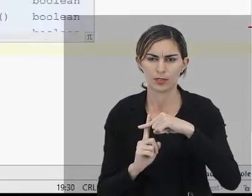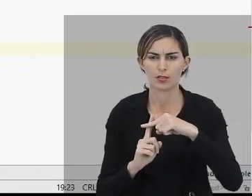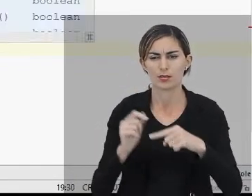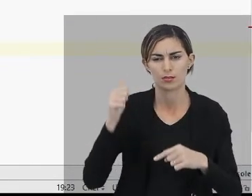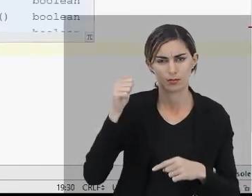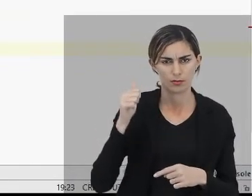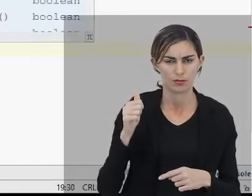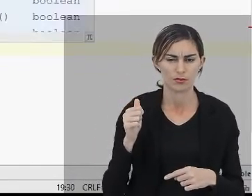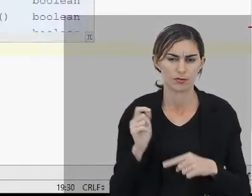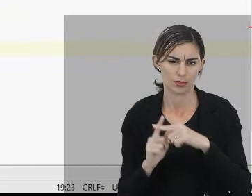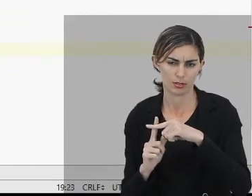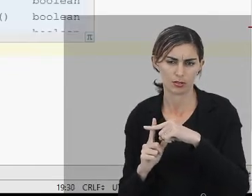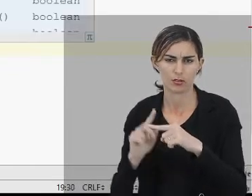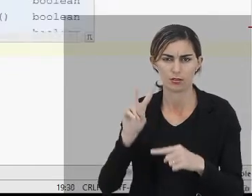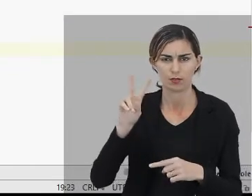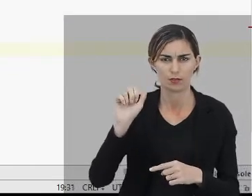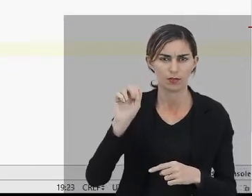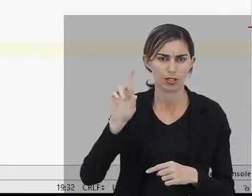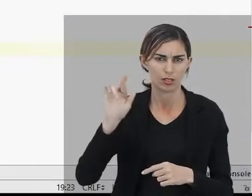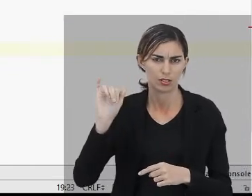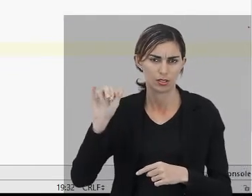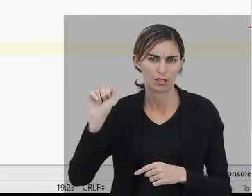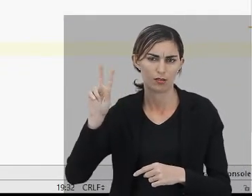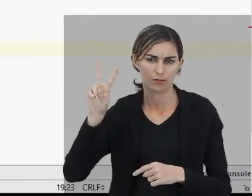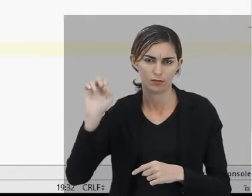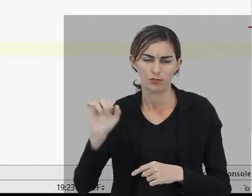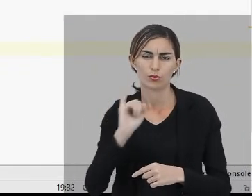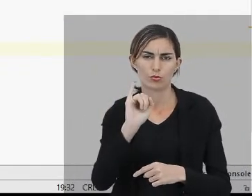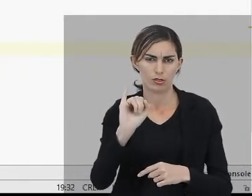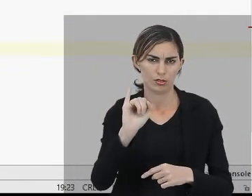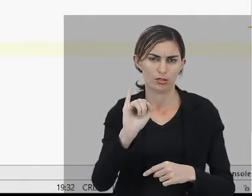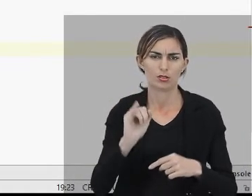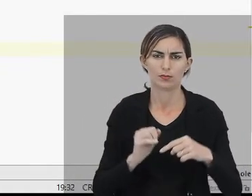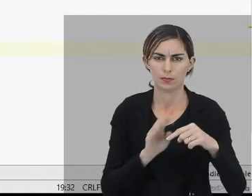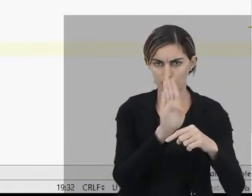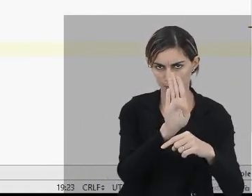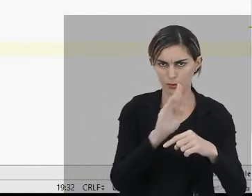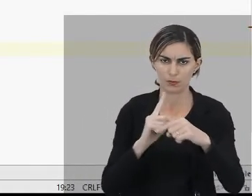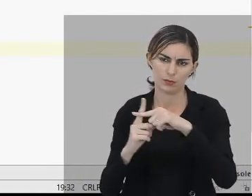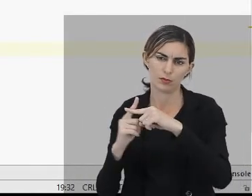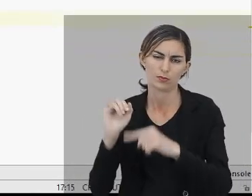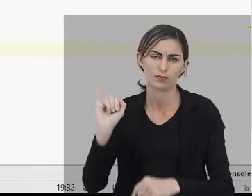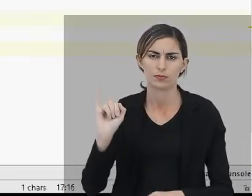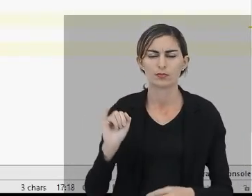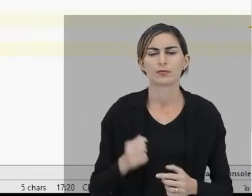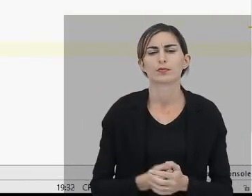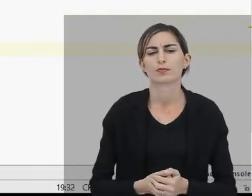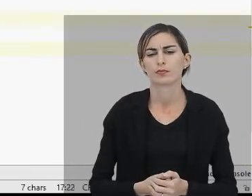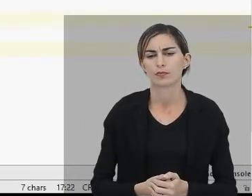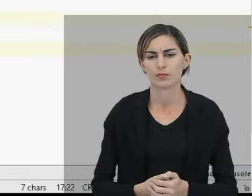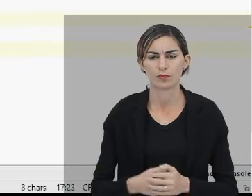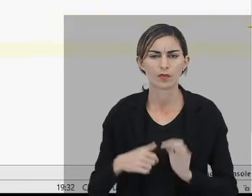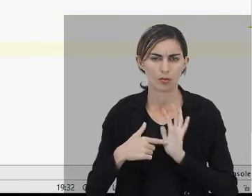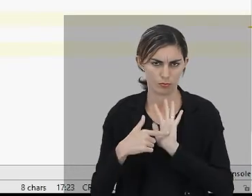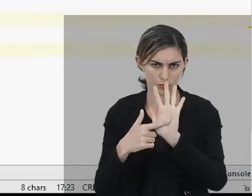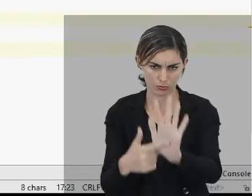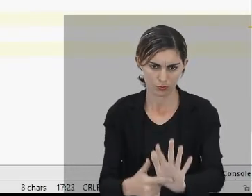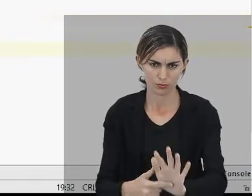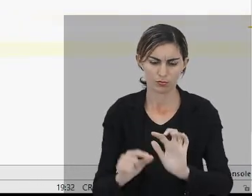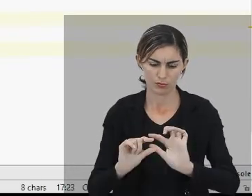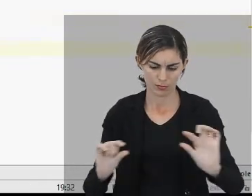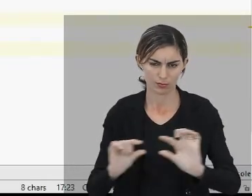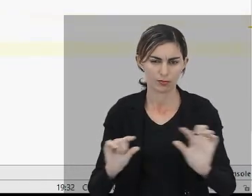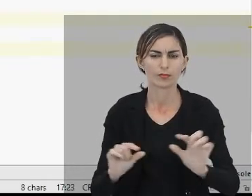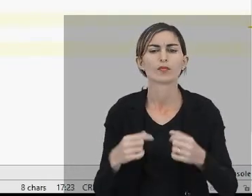mais a variável i, o que a variável i guarda. Então, observe que, mesmo que eu estou declarando